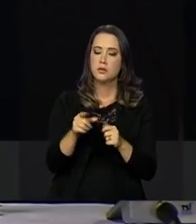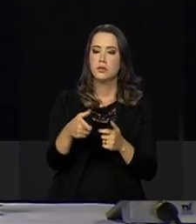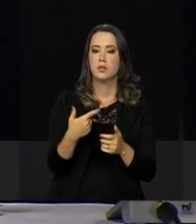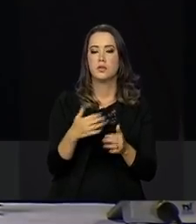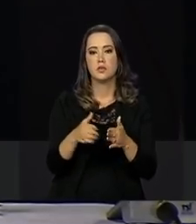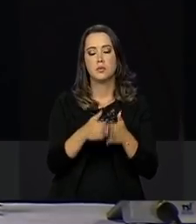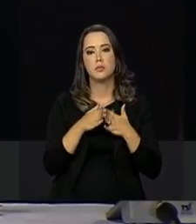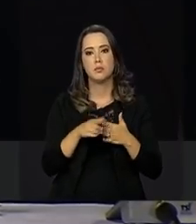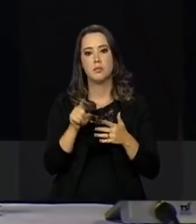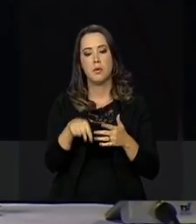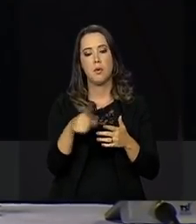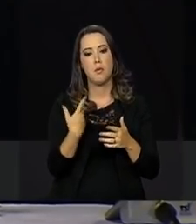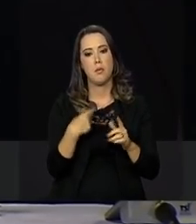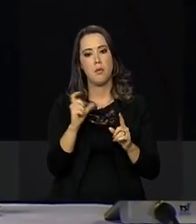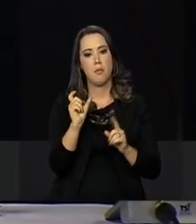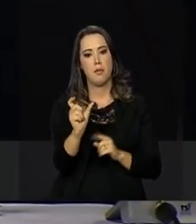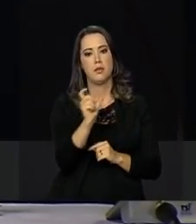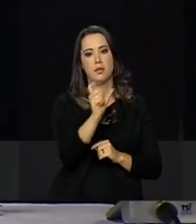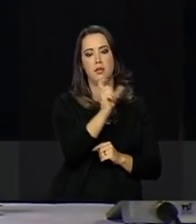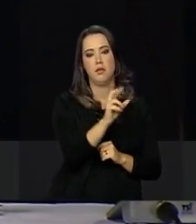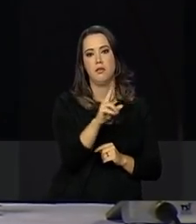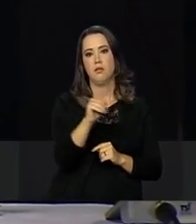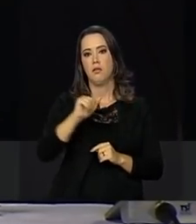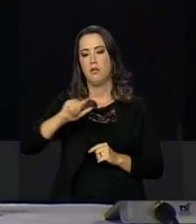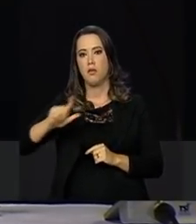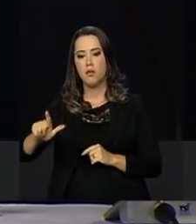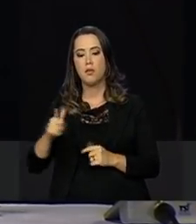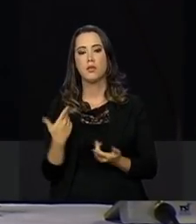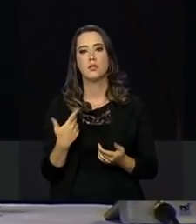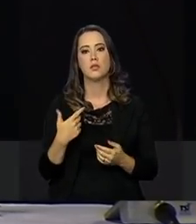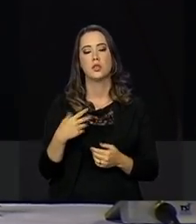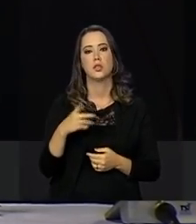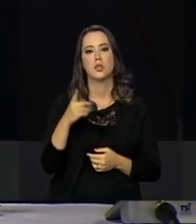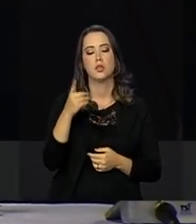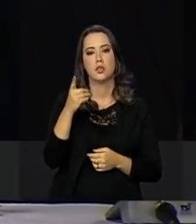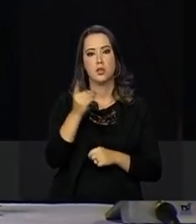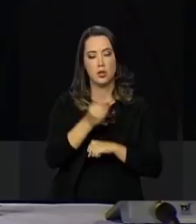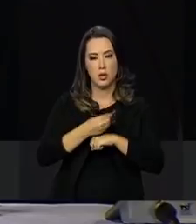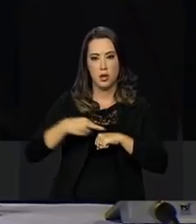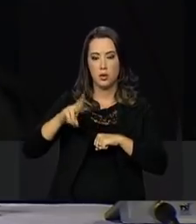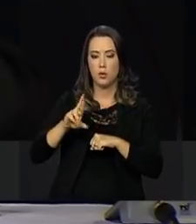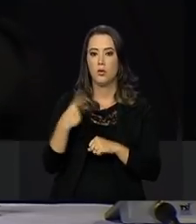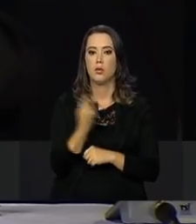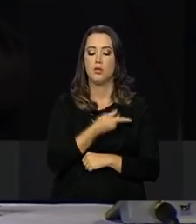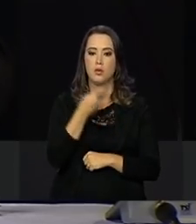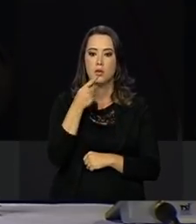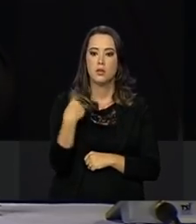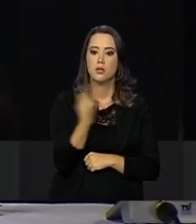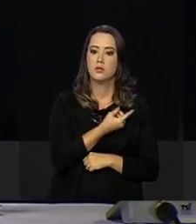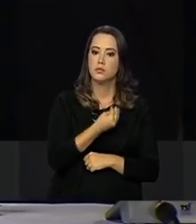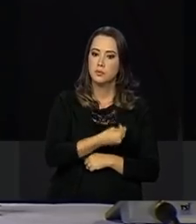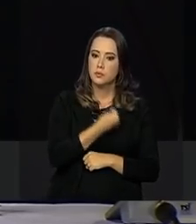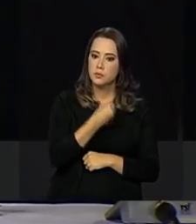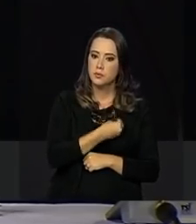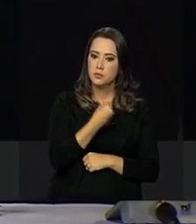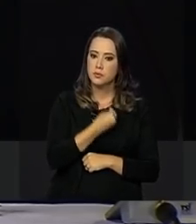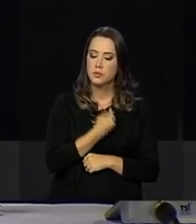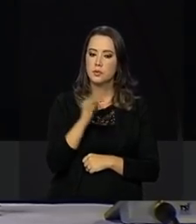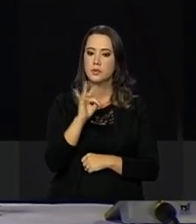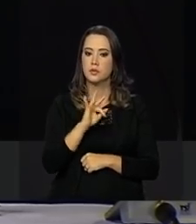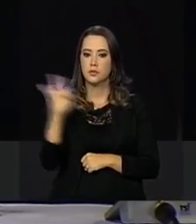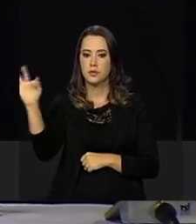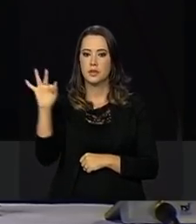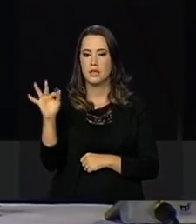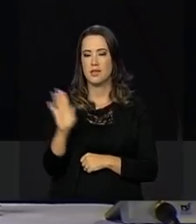do Raul Júlio, do presidente Toffoli, da doutora Raquel Dodge, para dizer que nós ainda vivemos numa federação